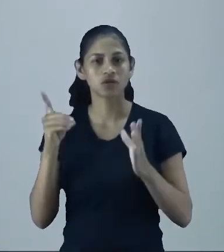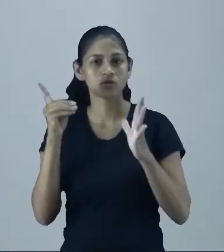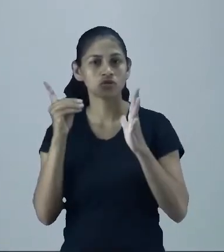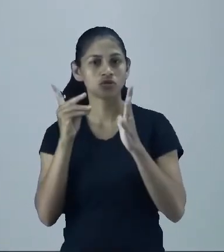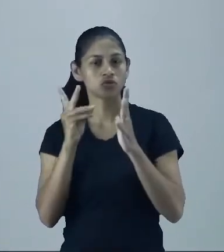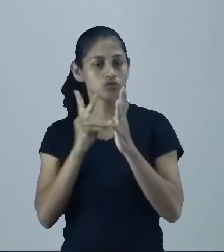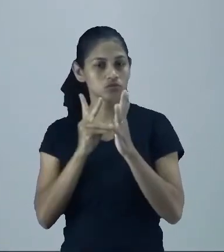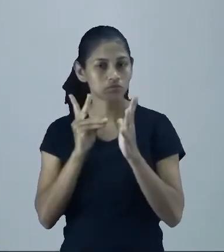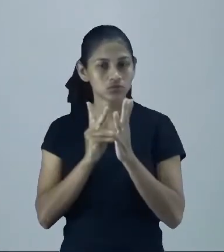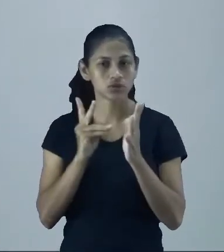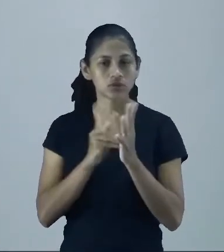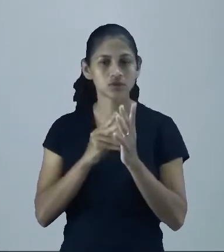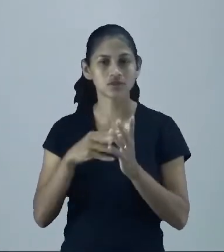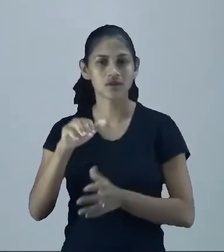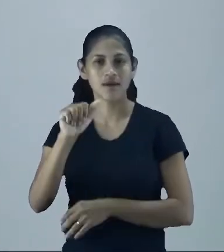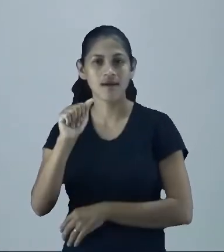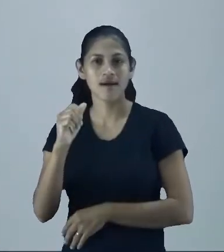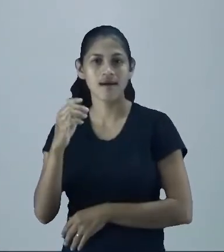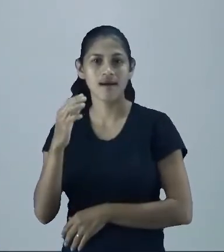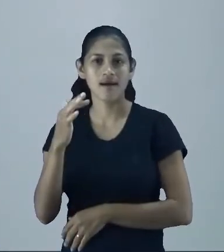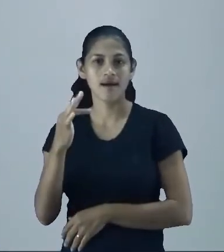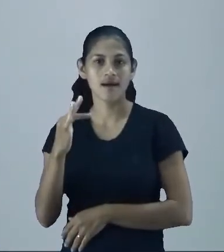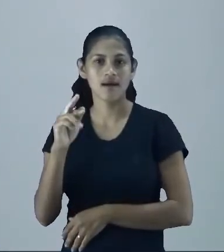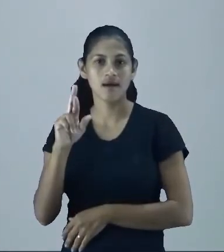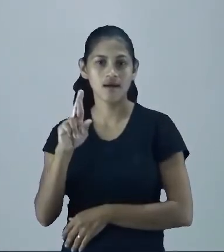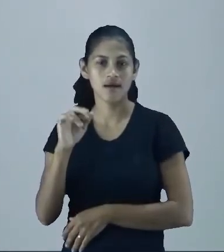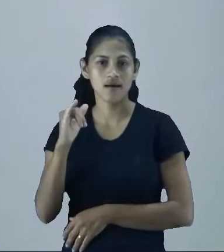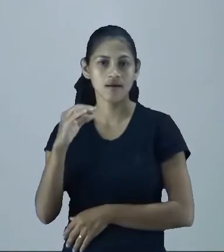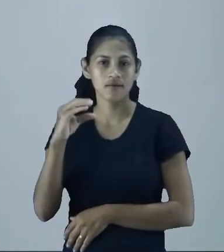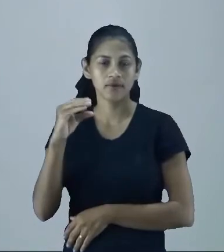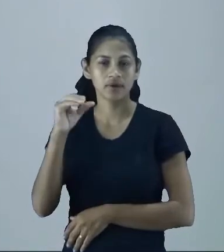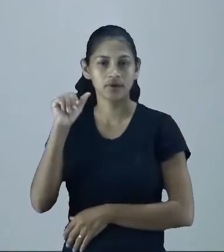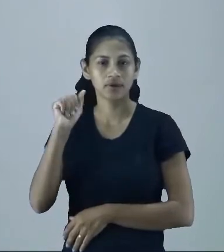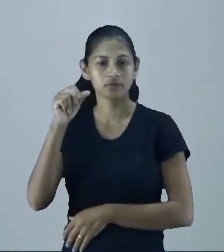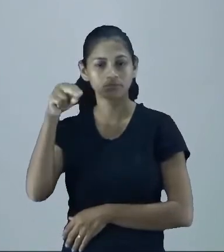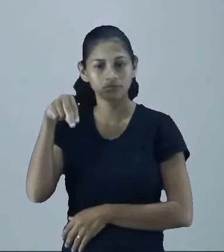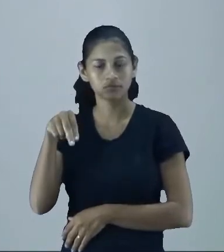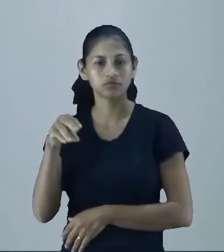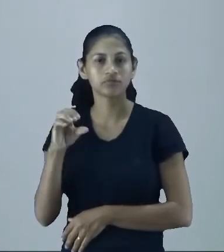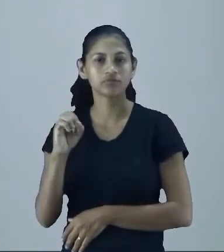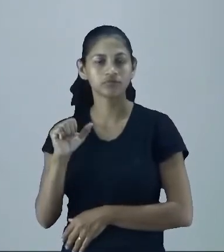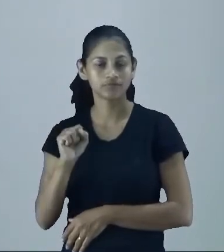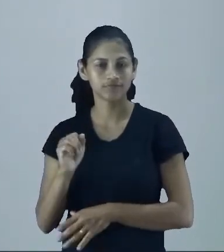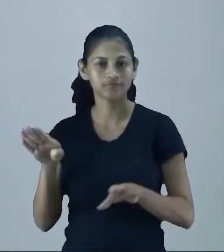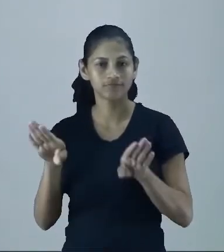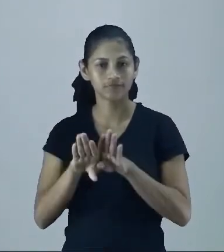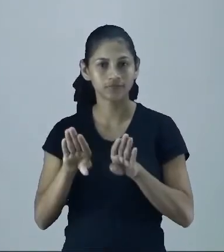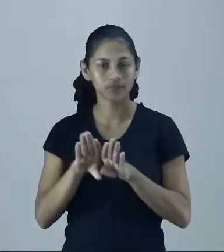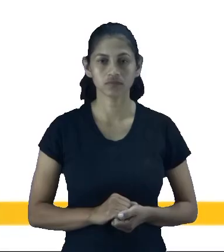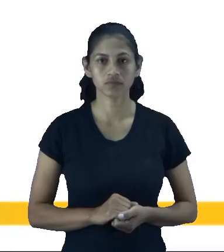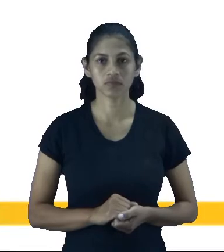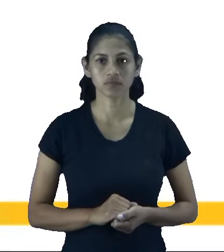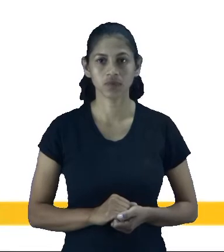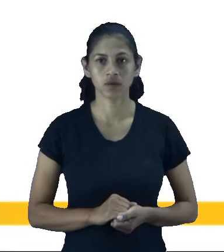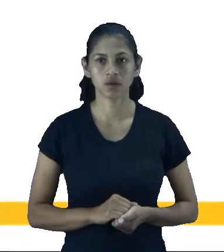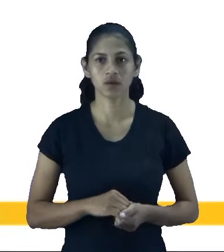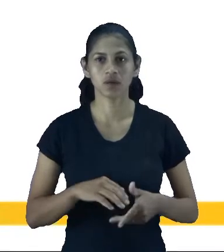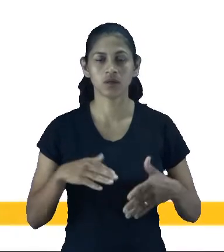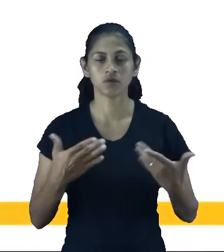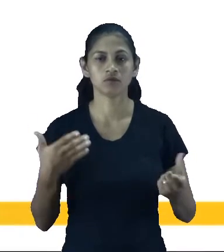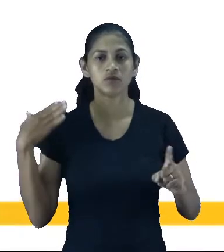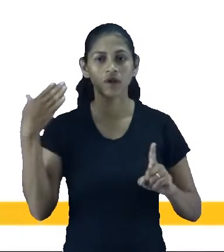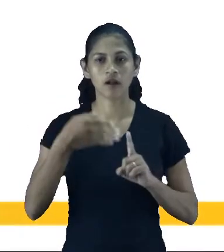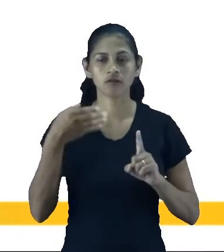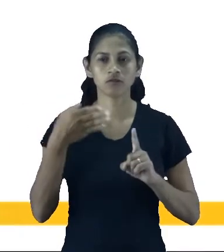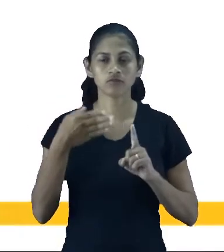a origem, a influência dos portugueses. Agora nós vamos ver a parte dos indígenas, né? Então, a